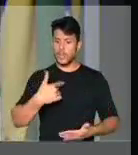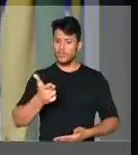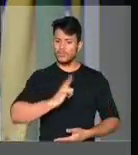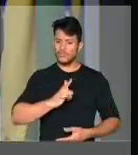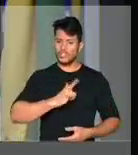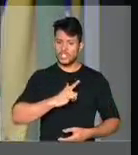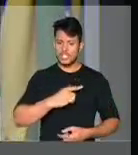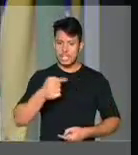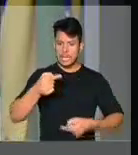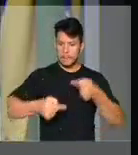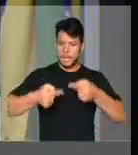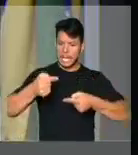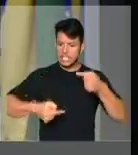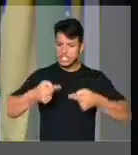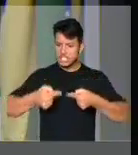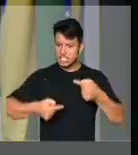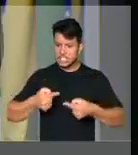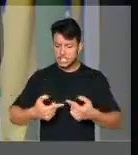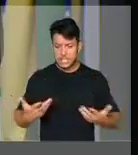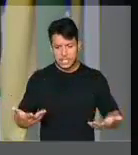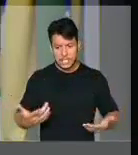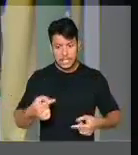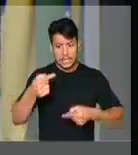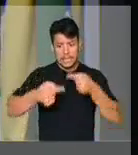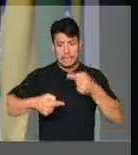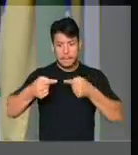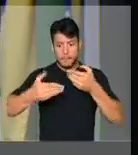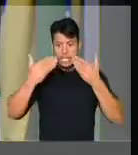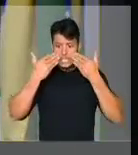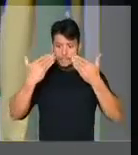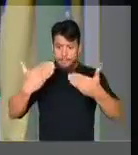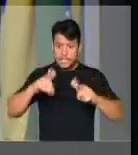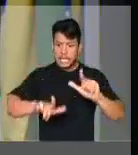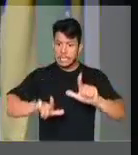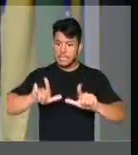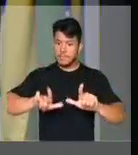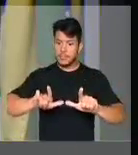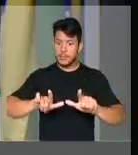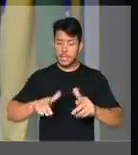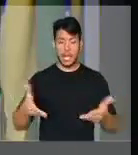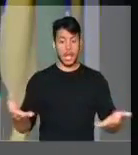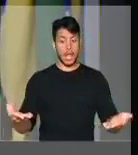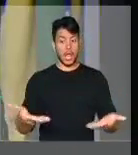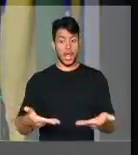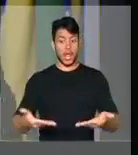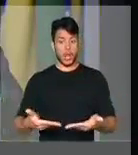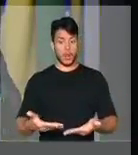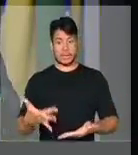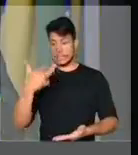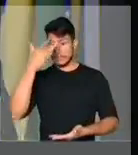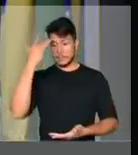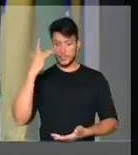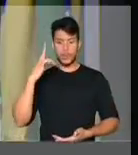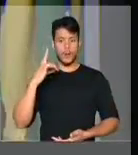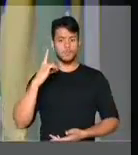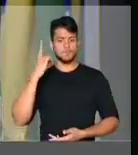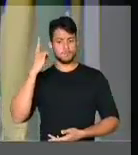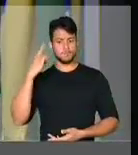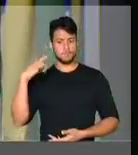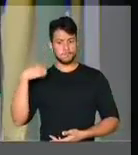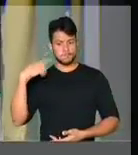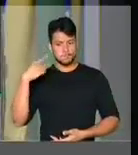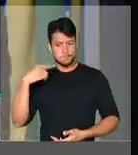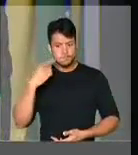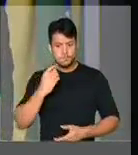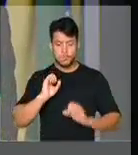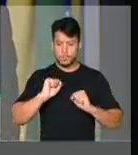um debate na televisão. E agora, aqueles que são advogados podem entender